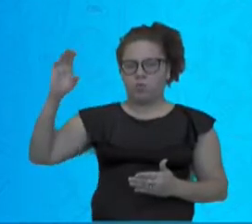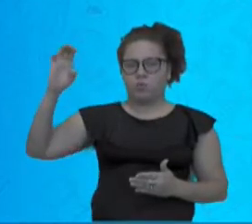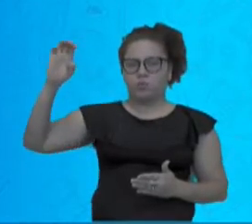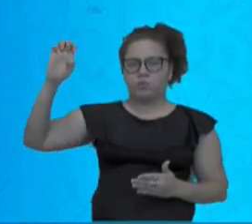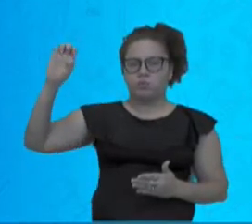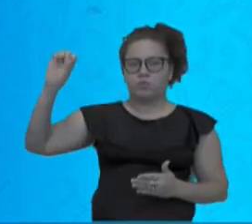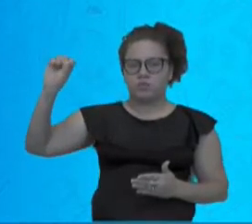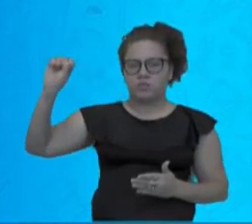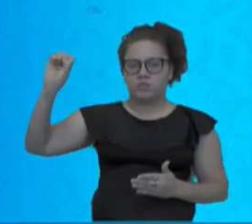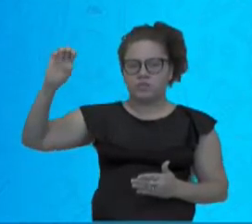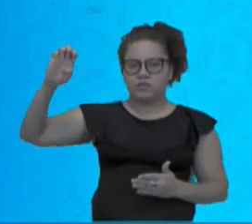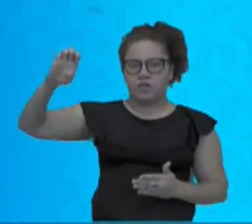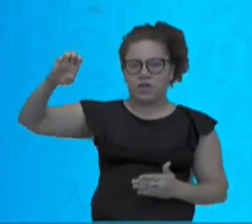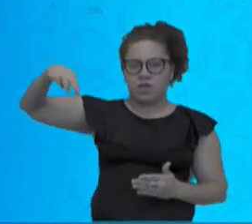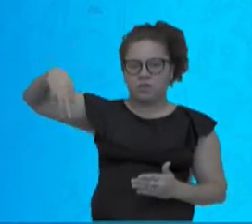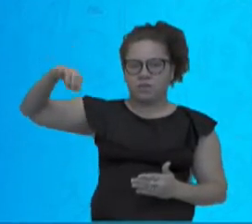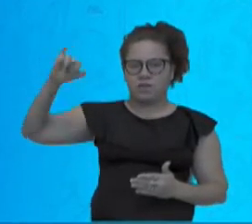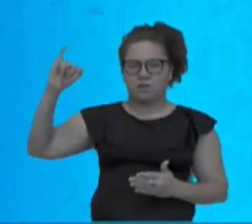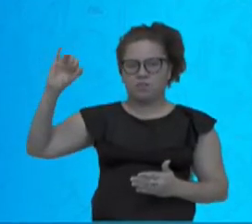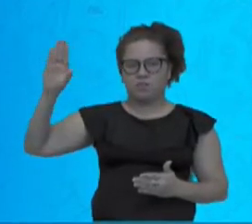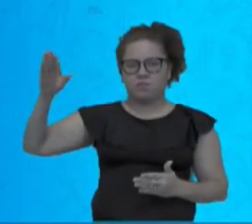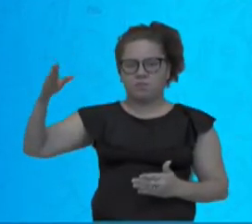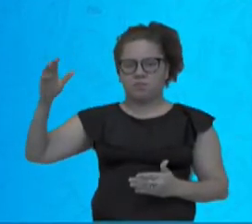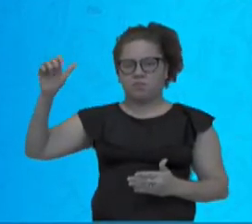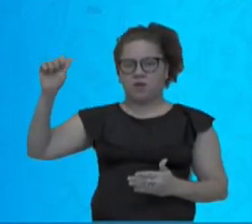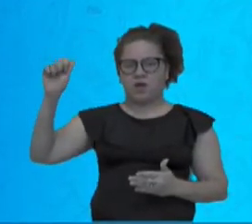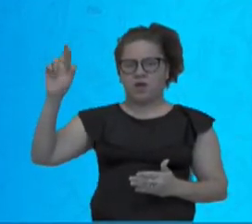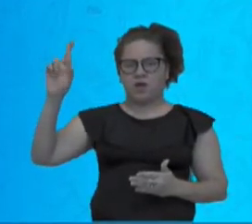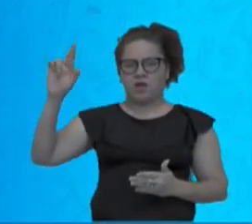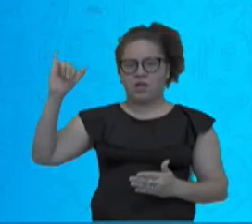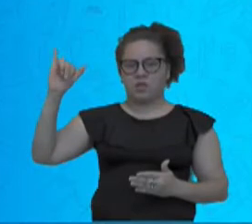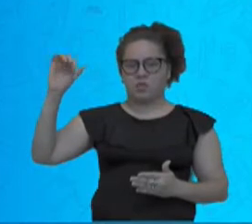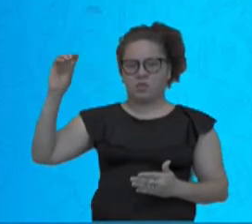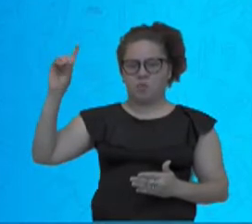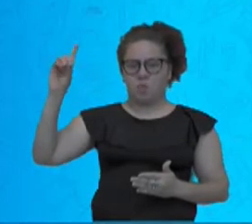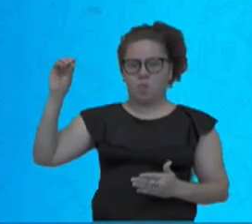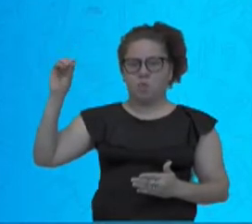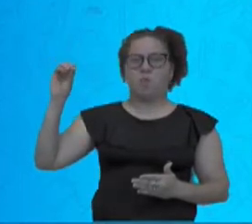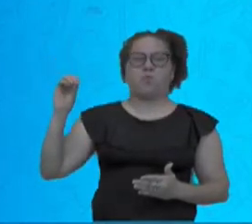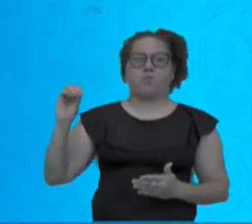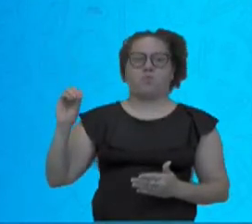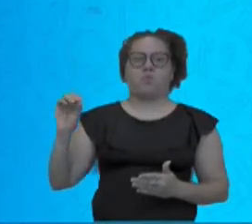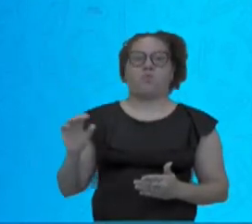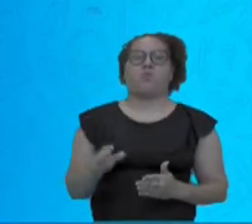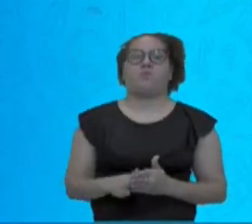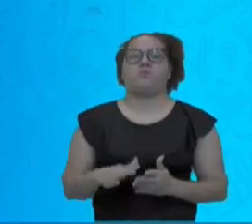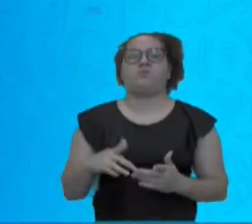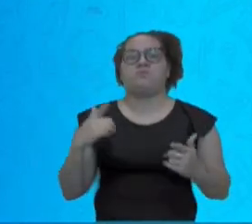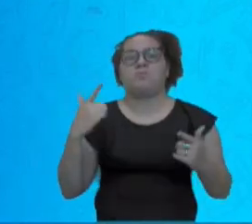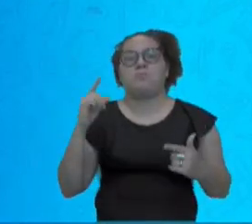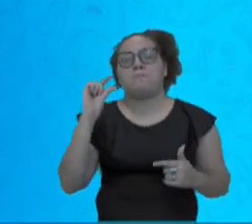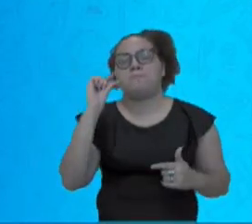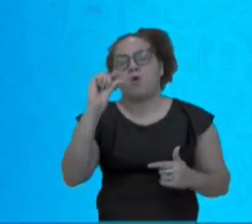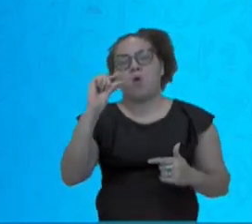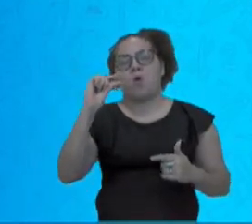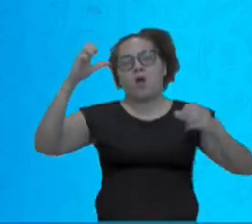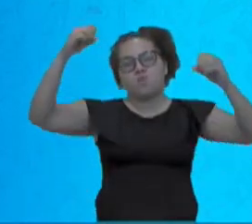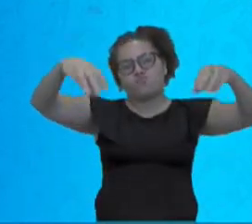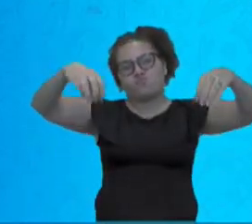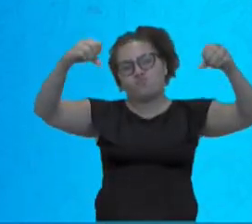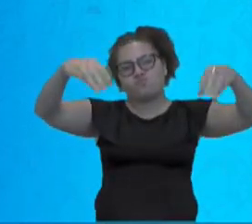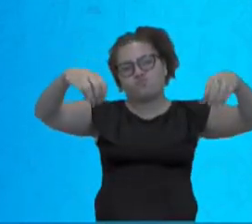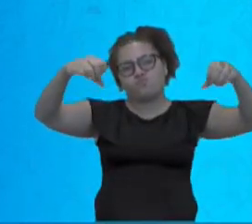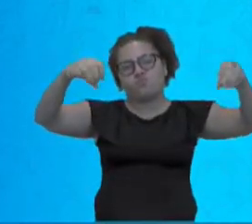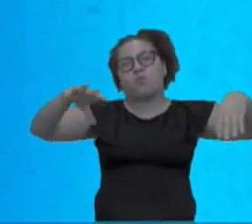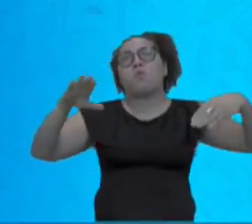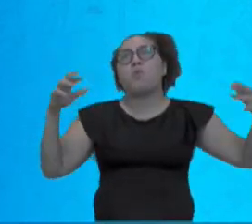Semiárido é quase seco, não é seco. Qual é a diferença dessa